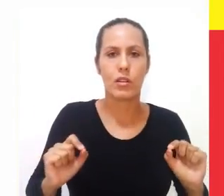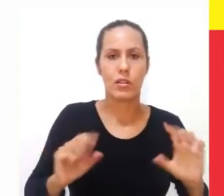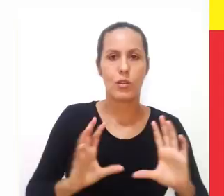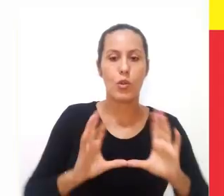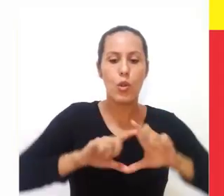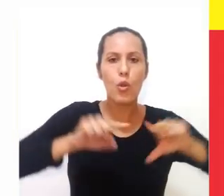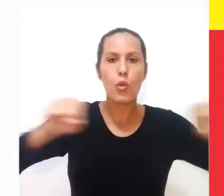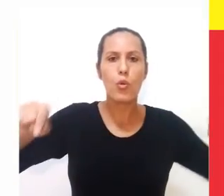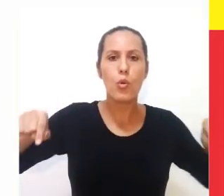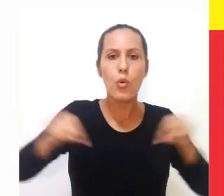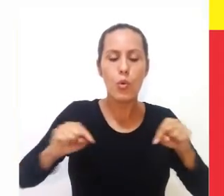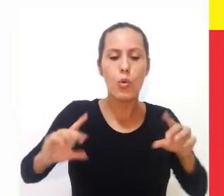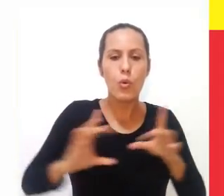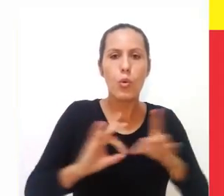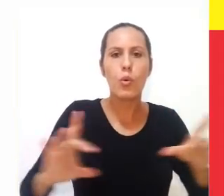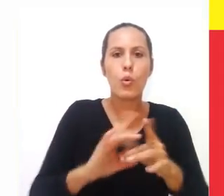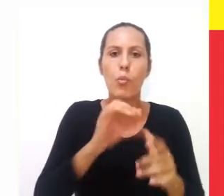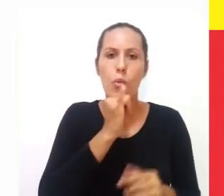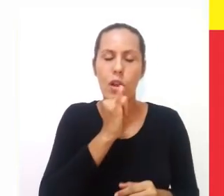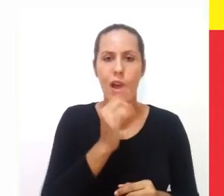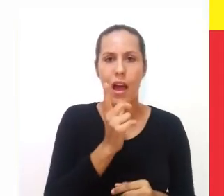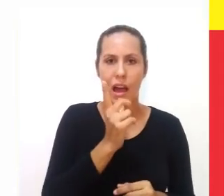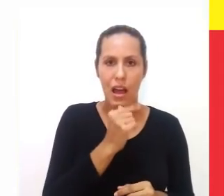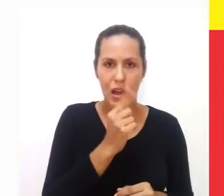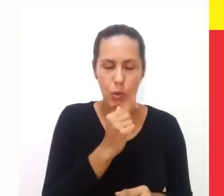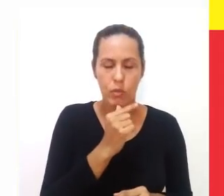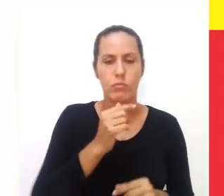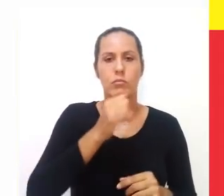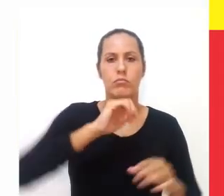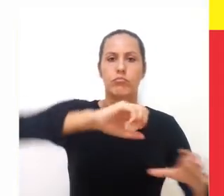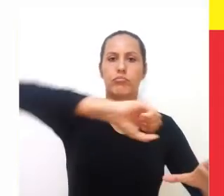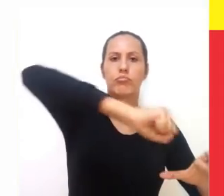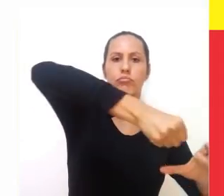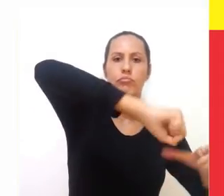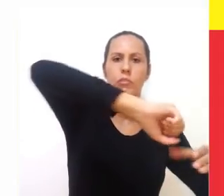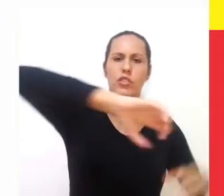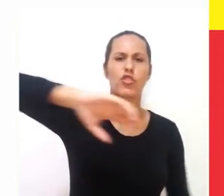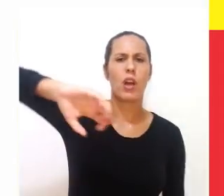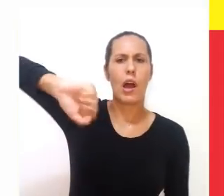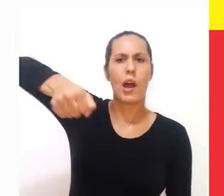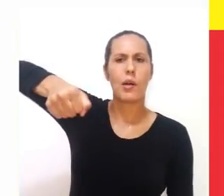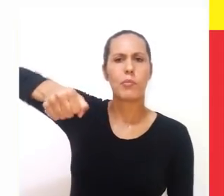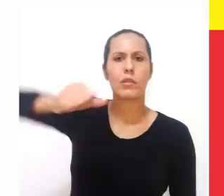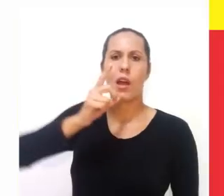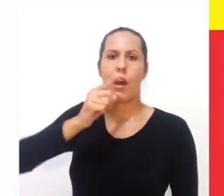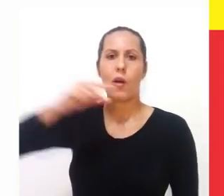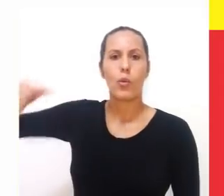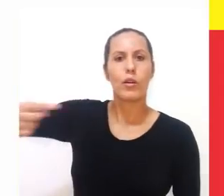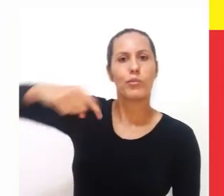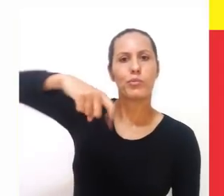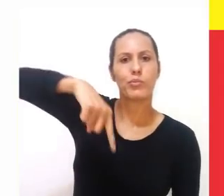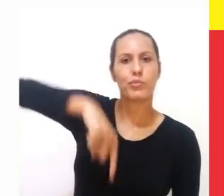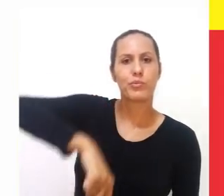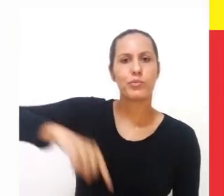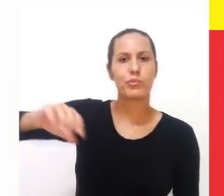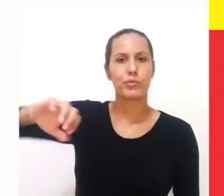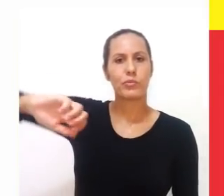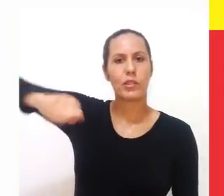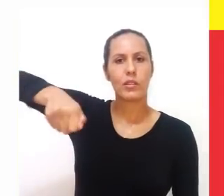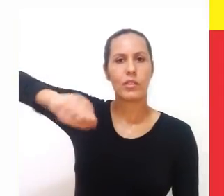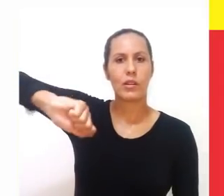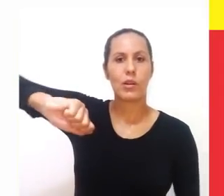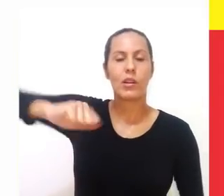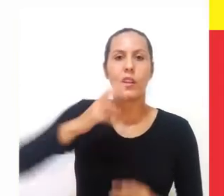condutor. Comparo ao movimento da água na mangueira. Quando a gente abre a torneira, a água se desloca pela mangueira,